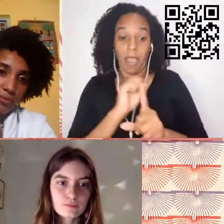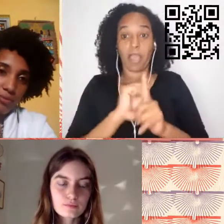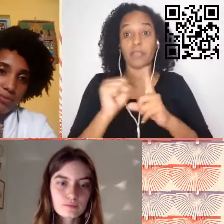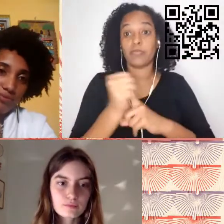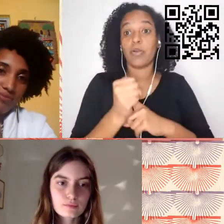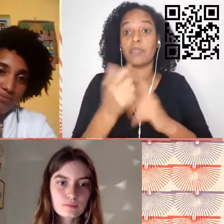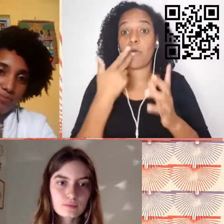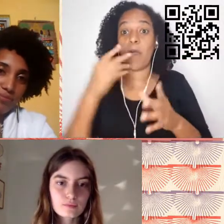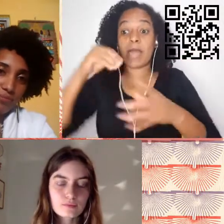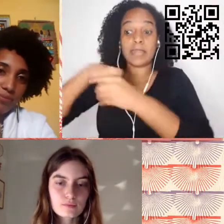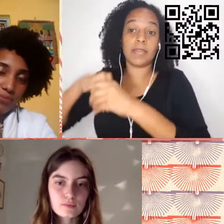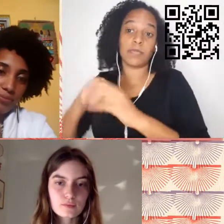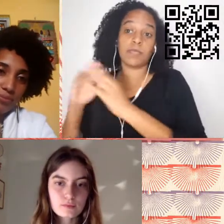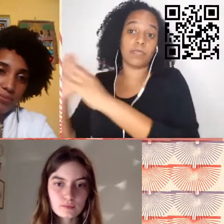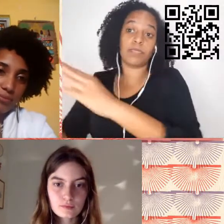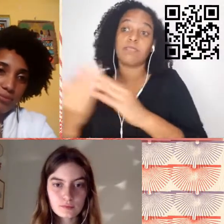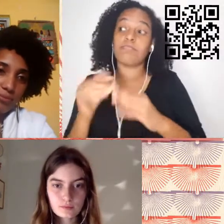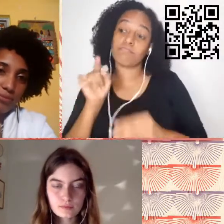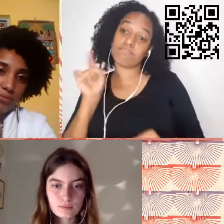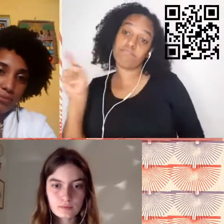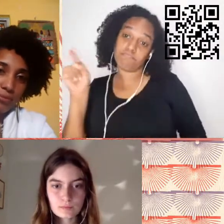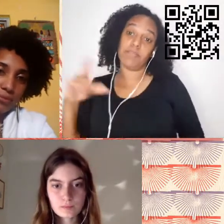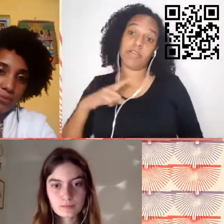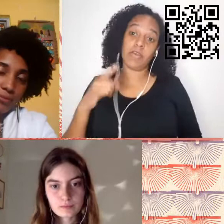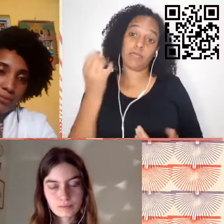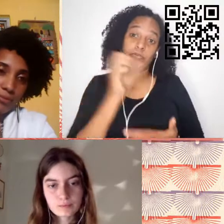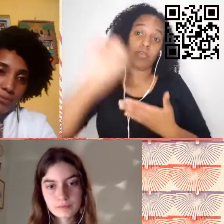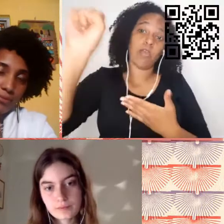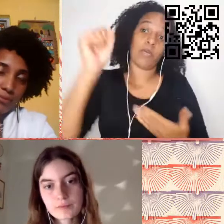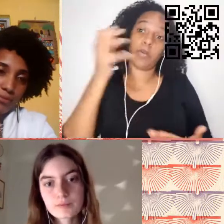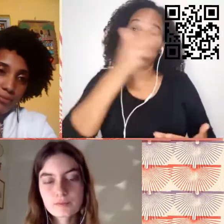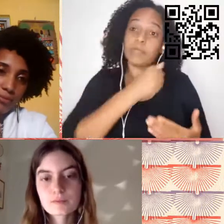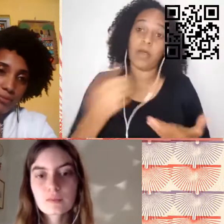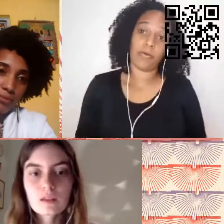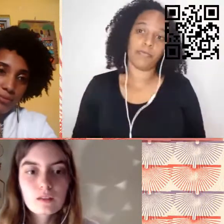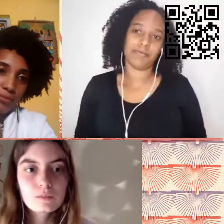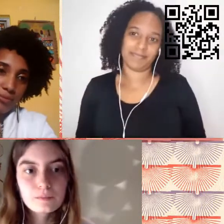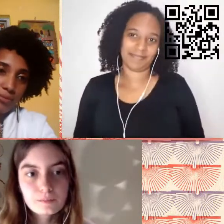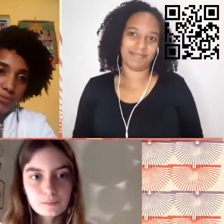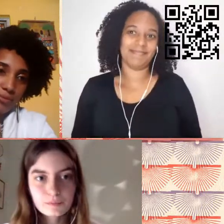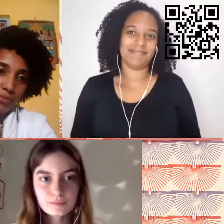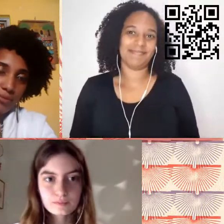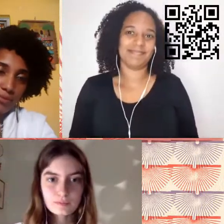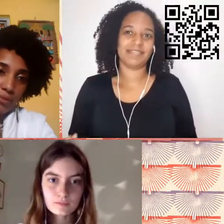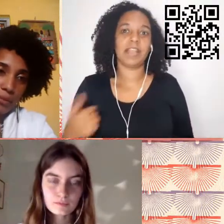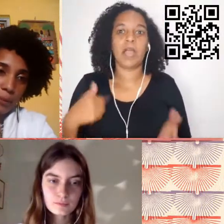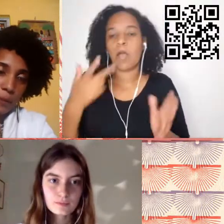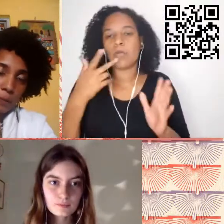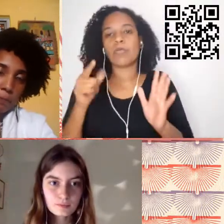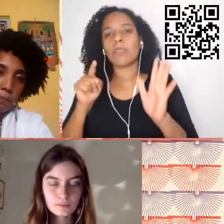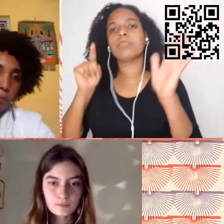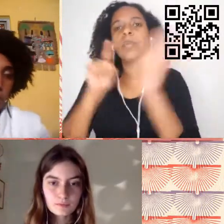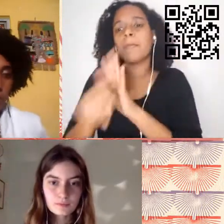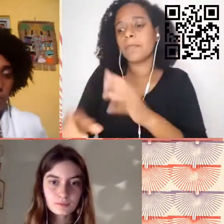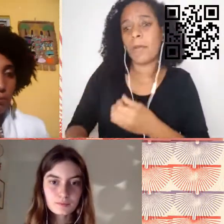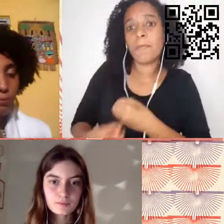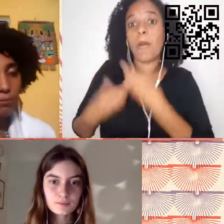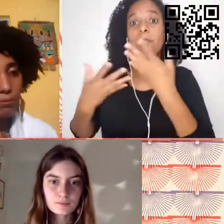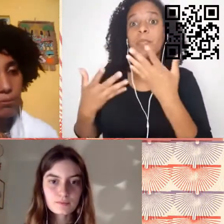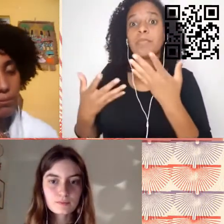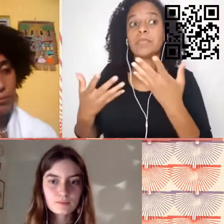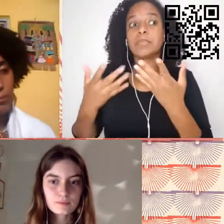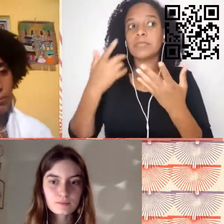os heróis, de alguma maneira, poderíamos dizer assim, né? Então, na verdade, que eu coloquei a questão da poesia porque chama muita